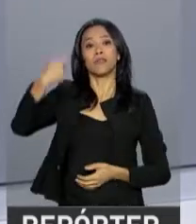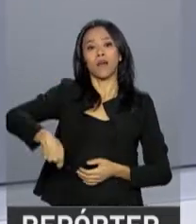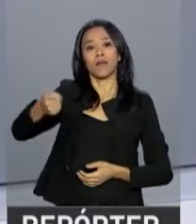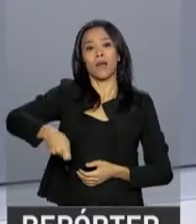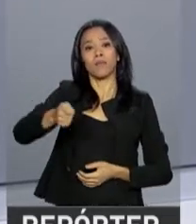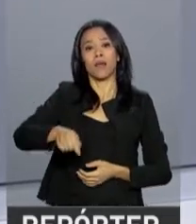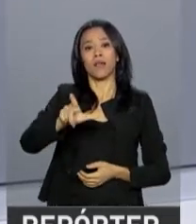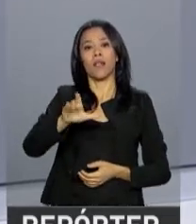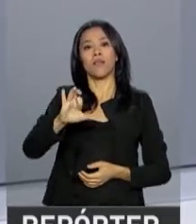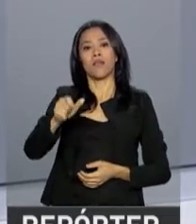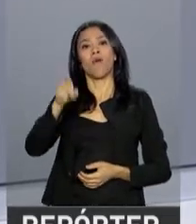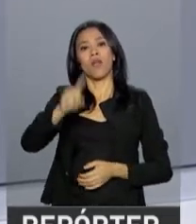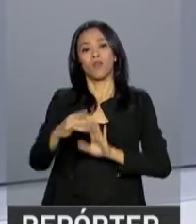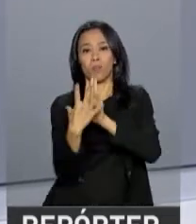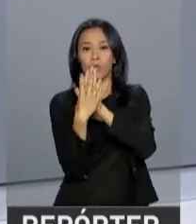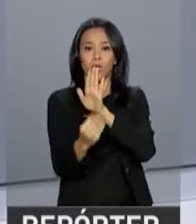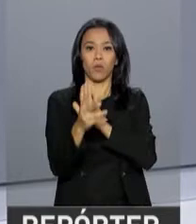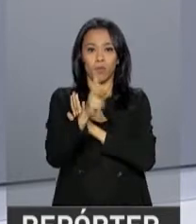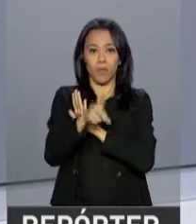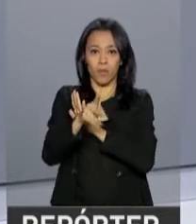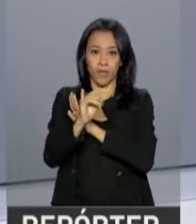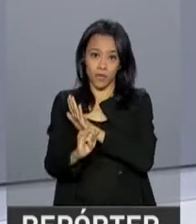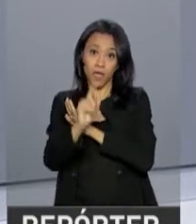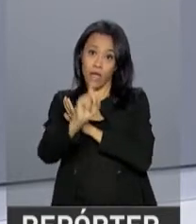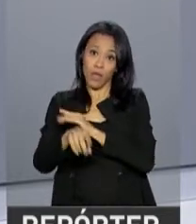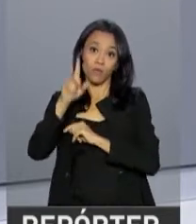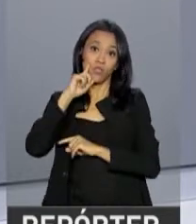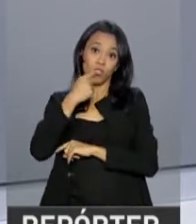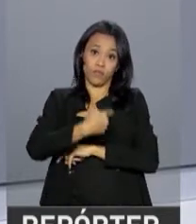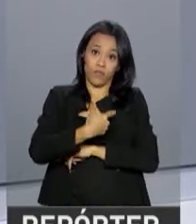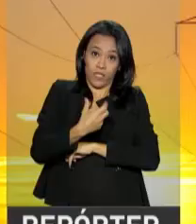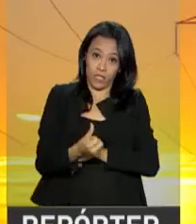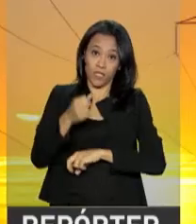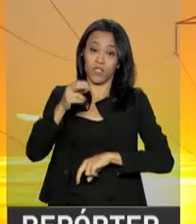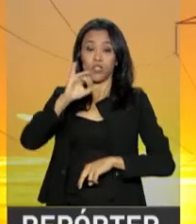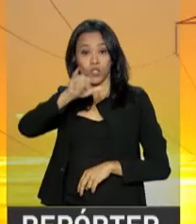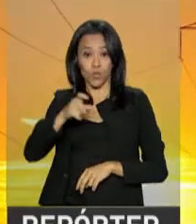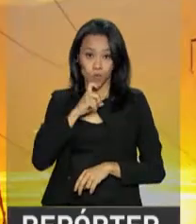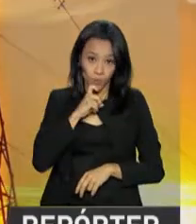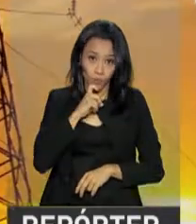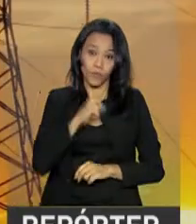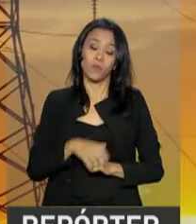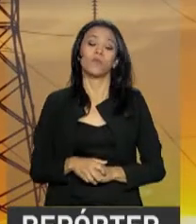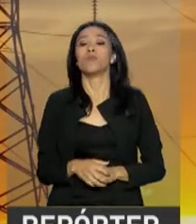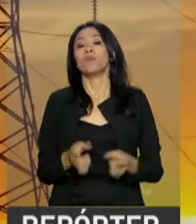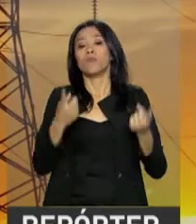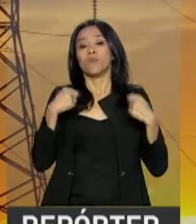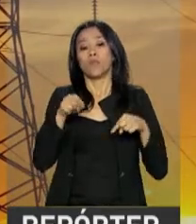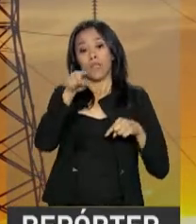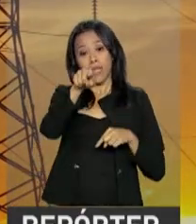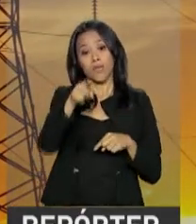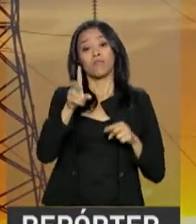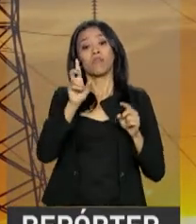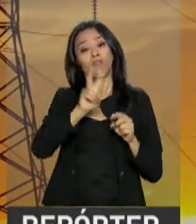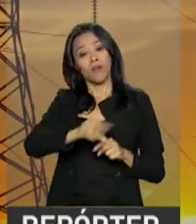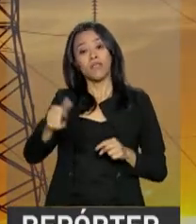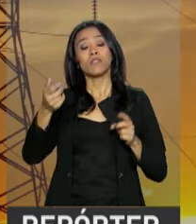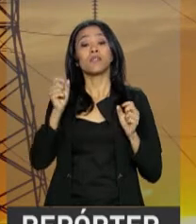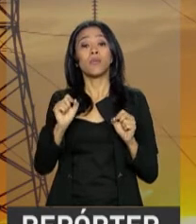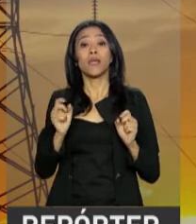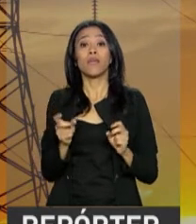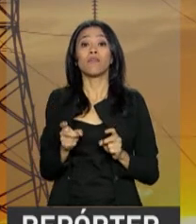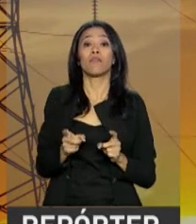de investimentos o pp ii será no dia 26 de julho nesta etapa estão sendo oferecidas